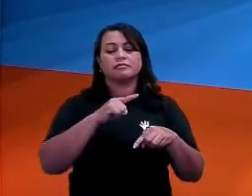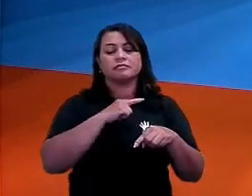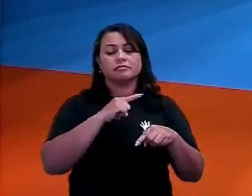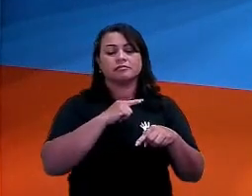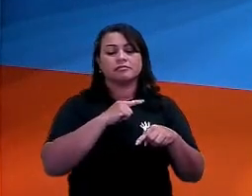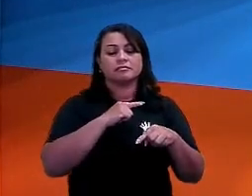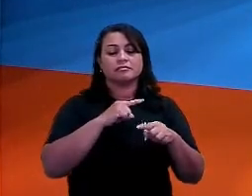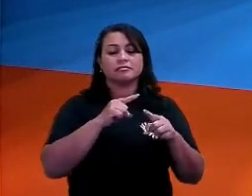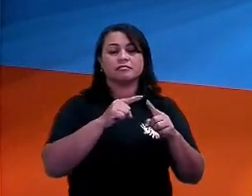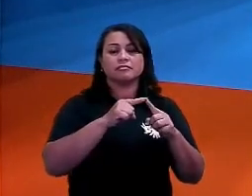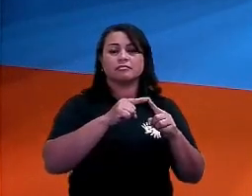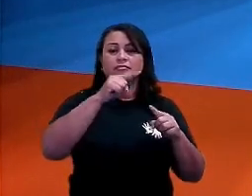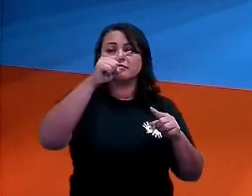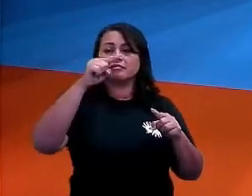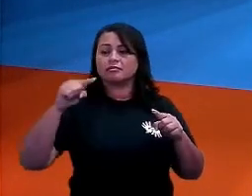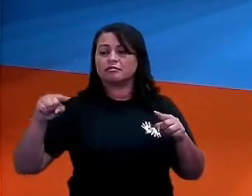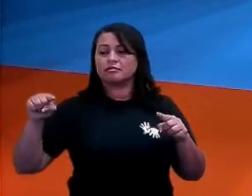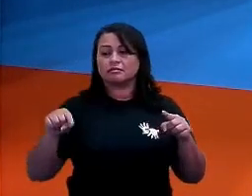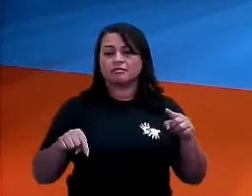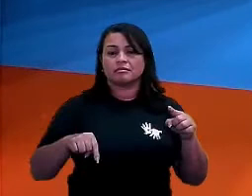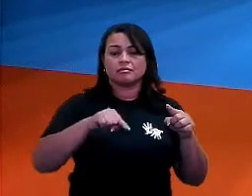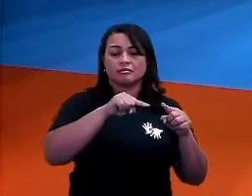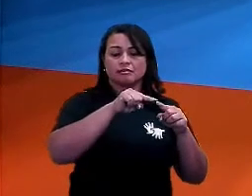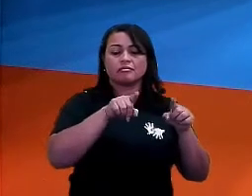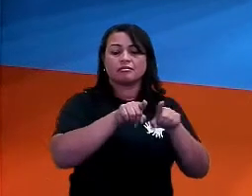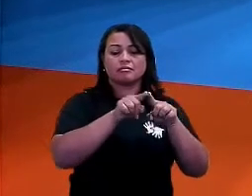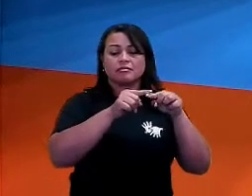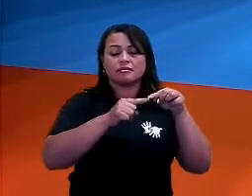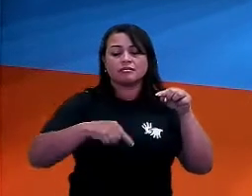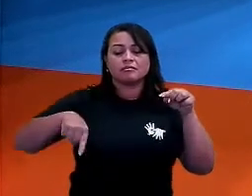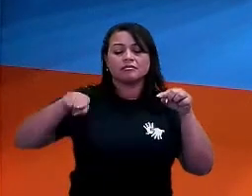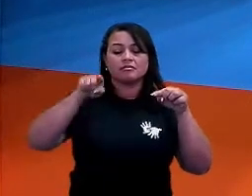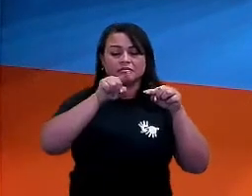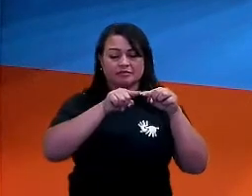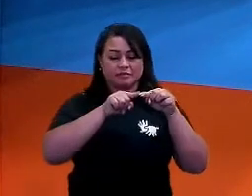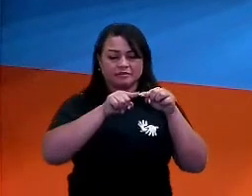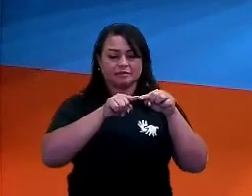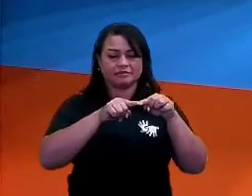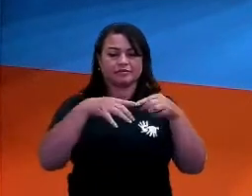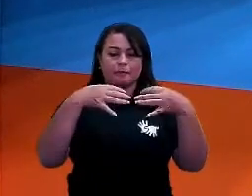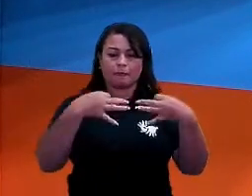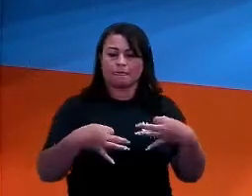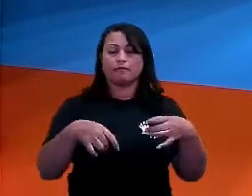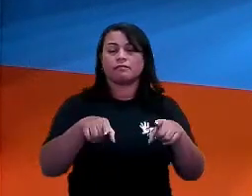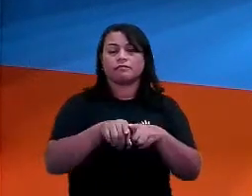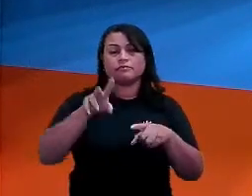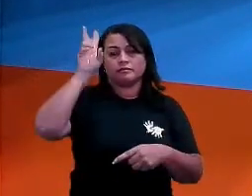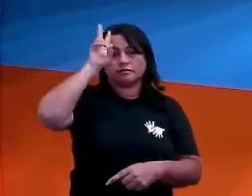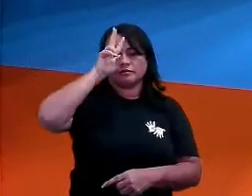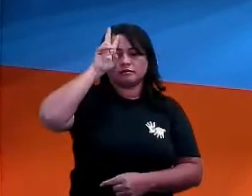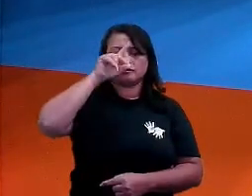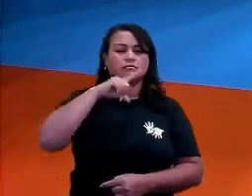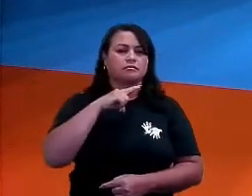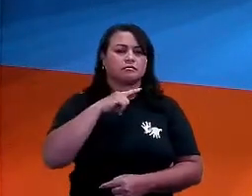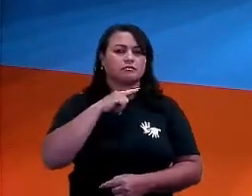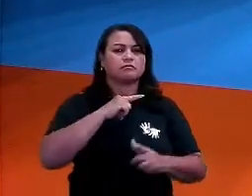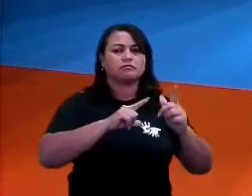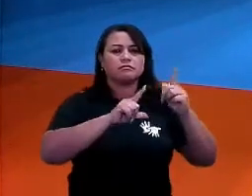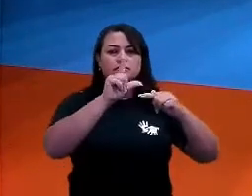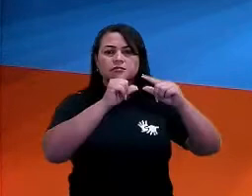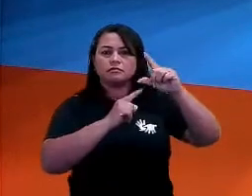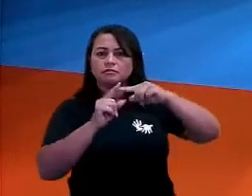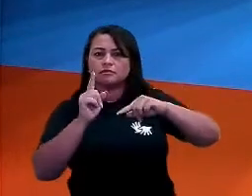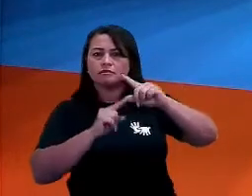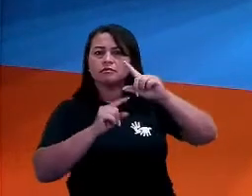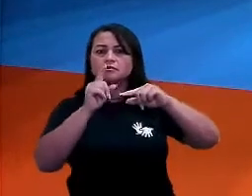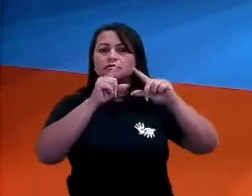ter um losango e vou ter um círculo, tá certo? Lembrando que aqui nós temos as estrelas,